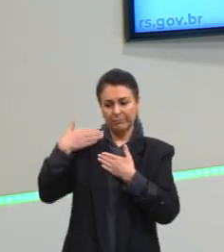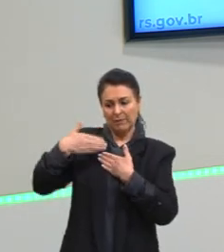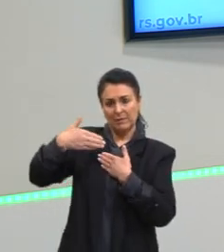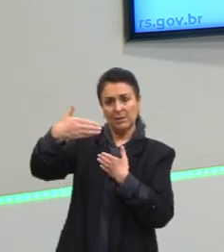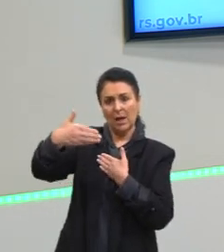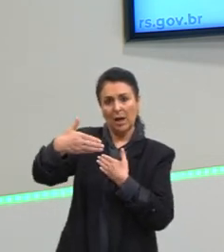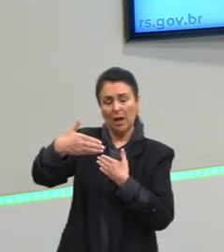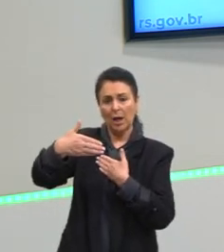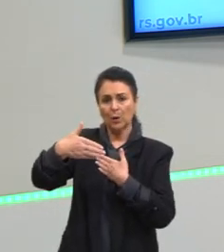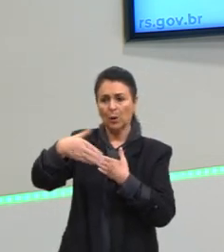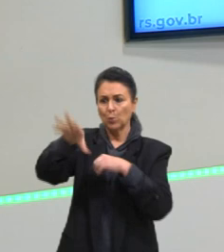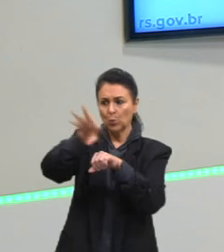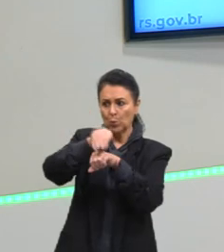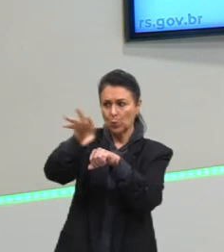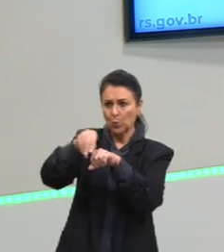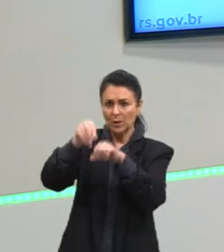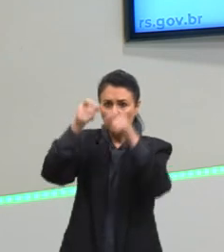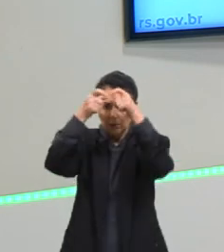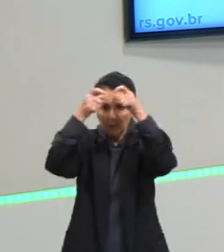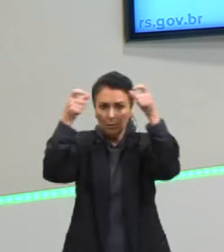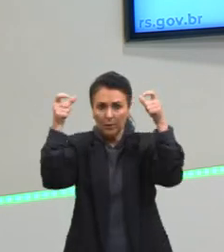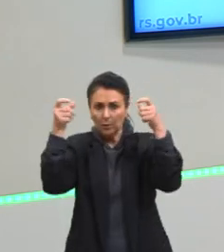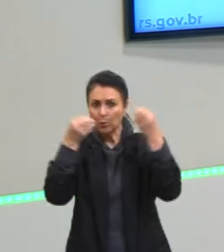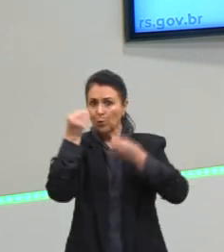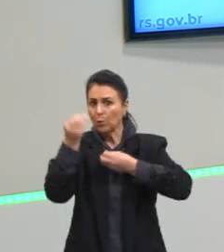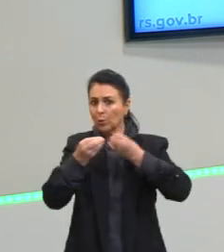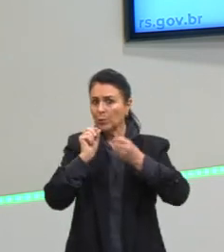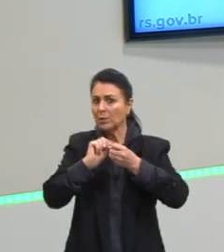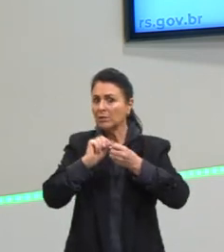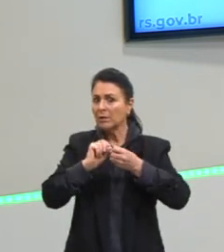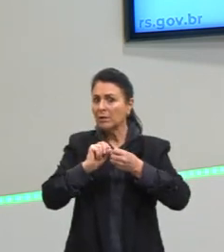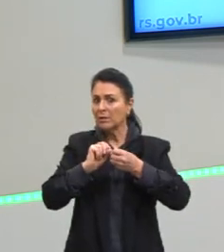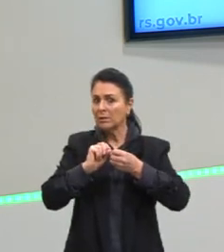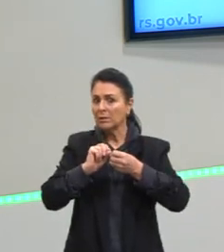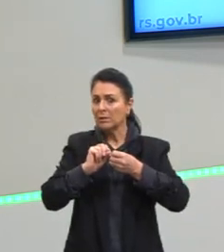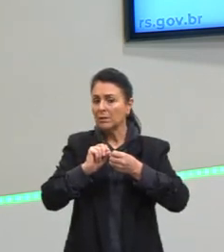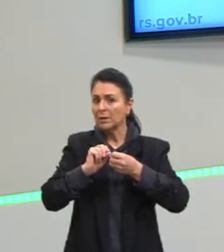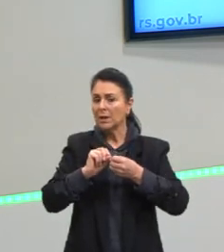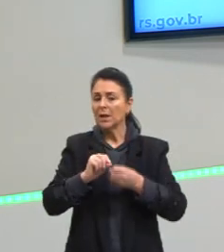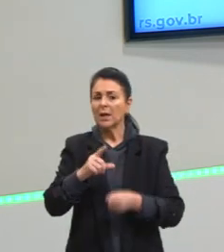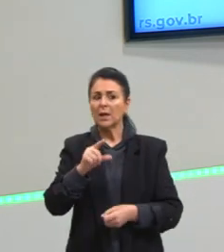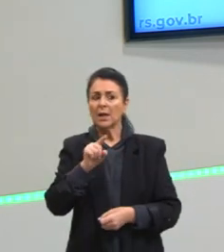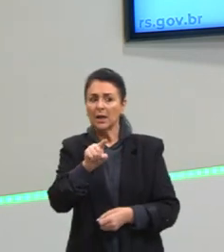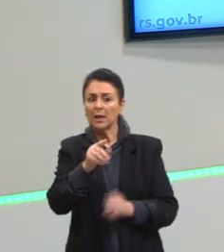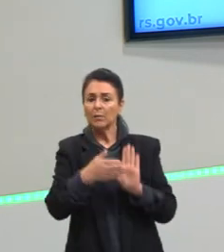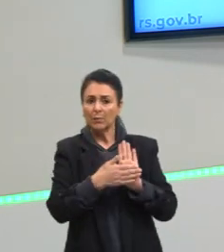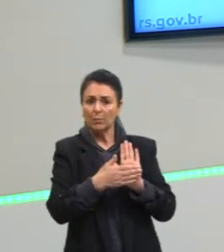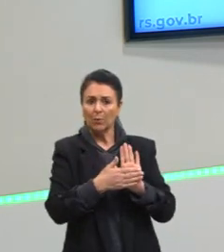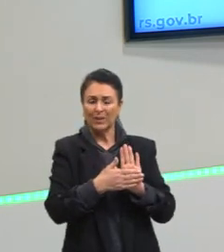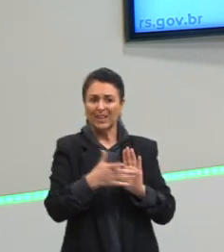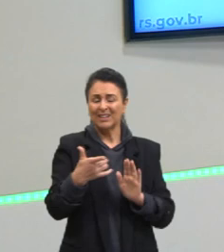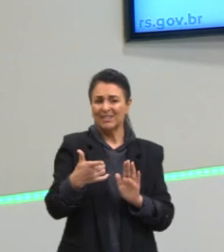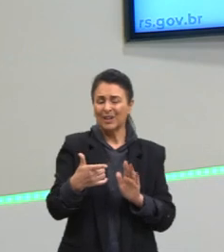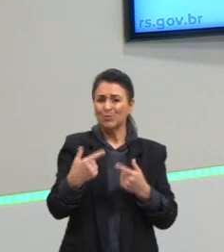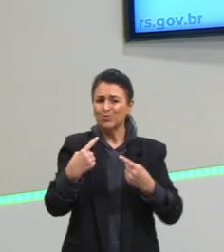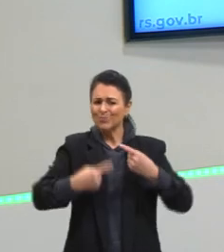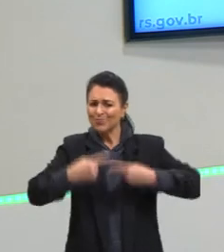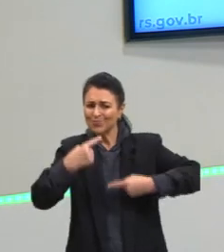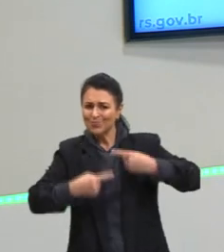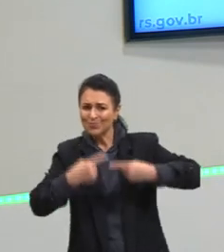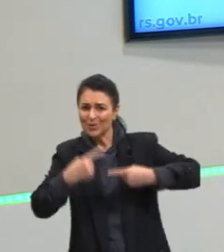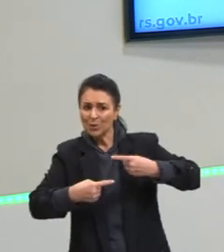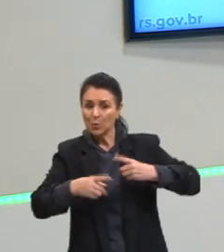ele precisa avançar no conhecimento de que forma ele vai fazer isso mesmo ele tem umas encrenca ali com os